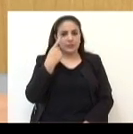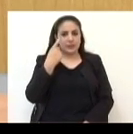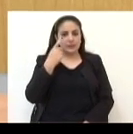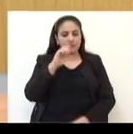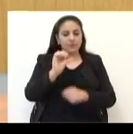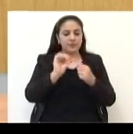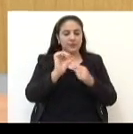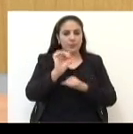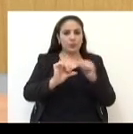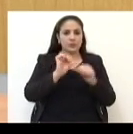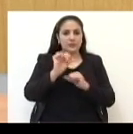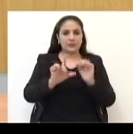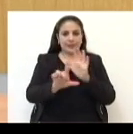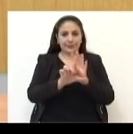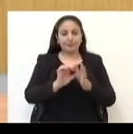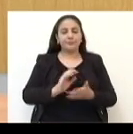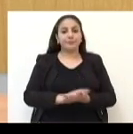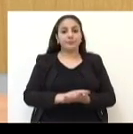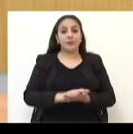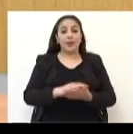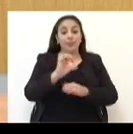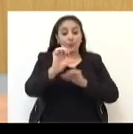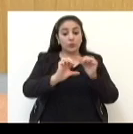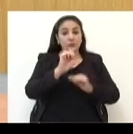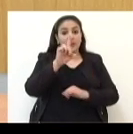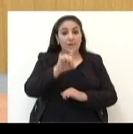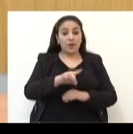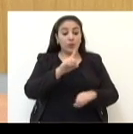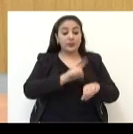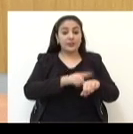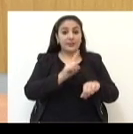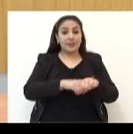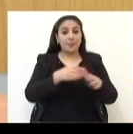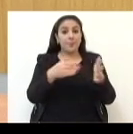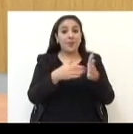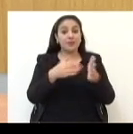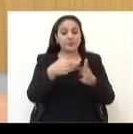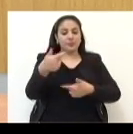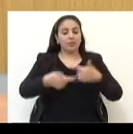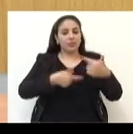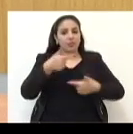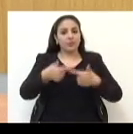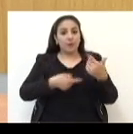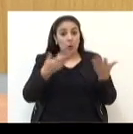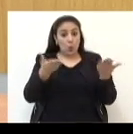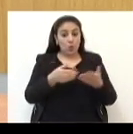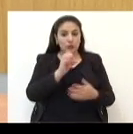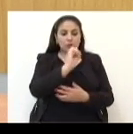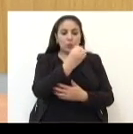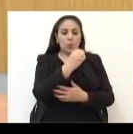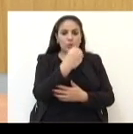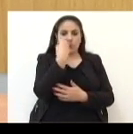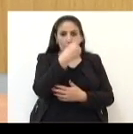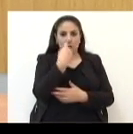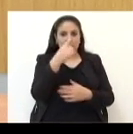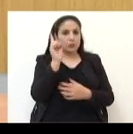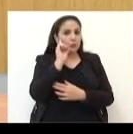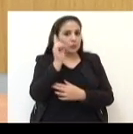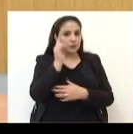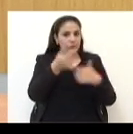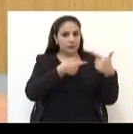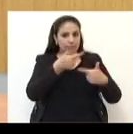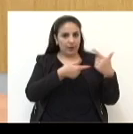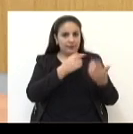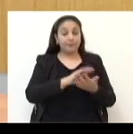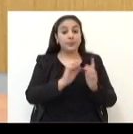em fazer alterações na lei. Uma das mudanças seria no tempo máximo da jornada, que hoje é de 8 horas